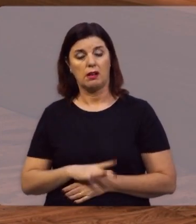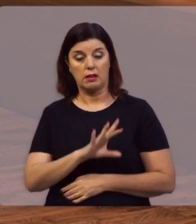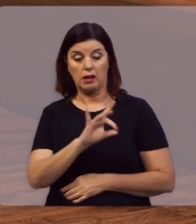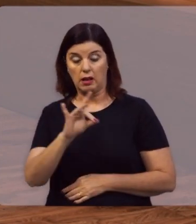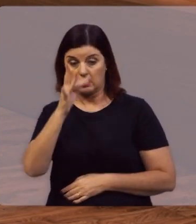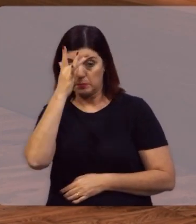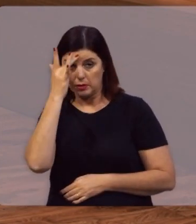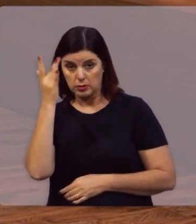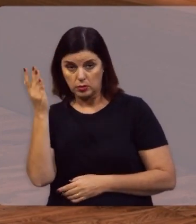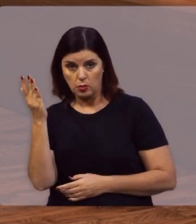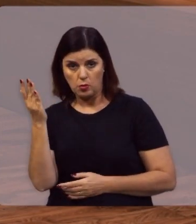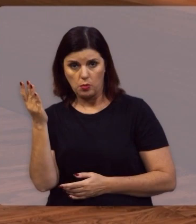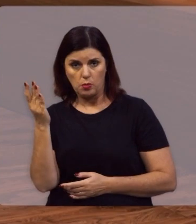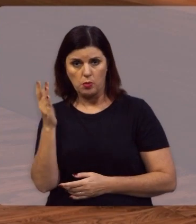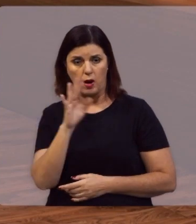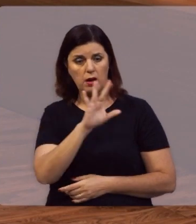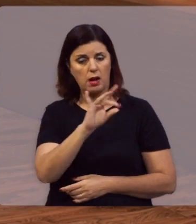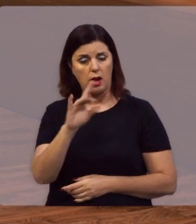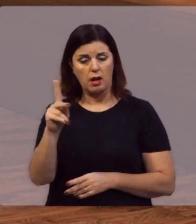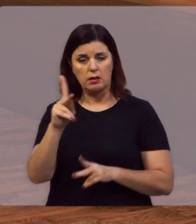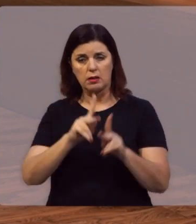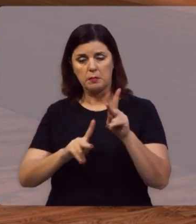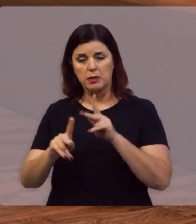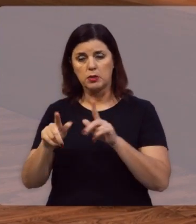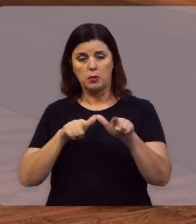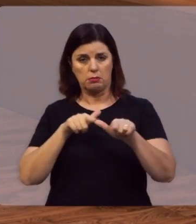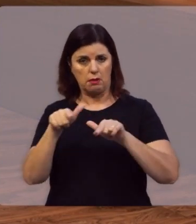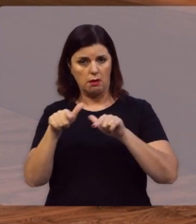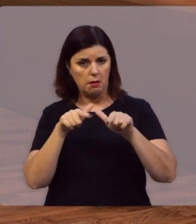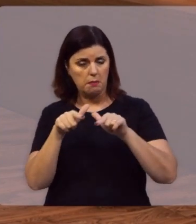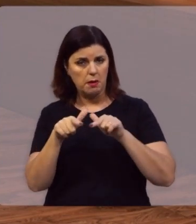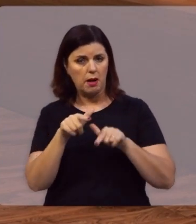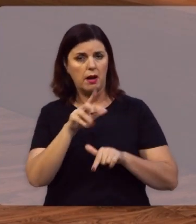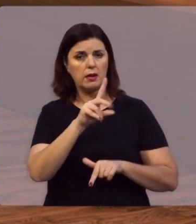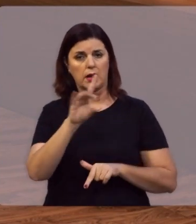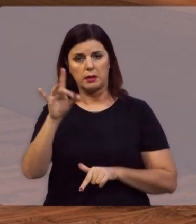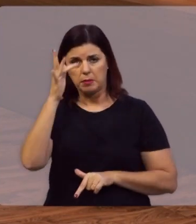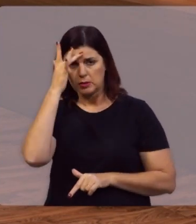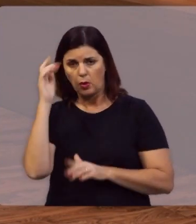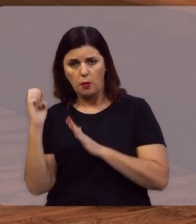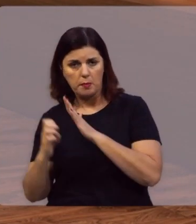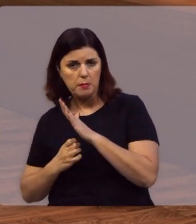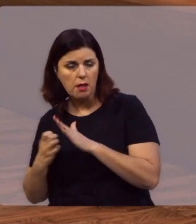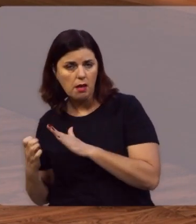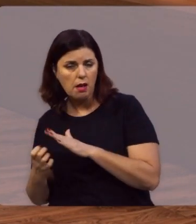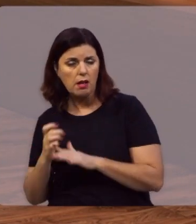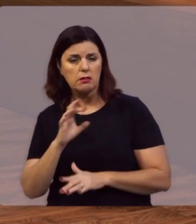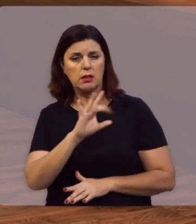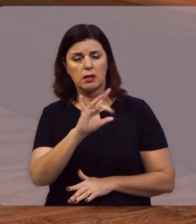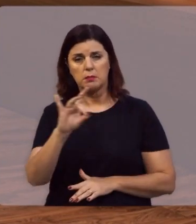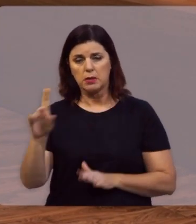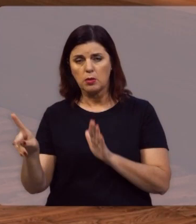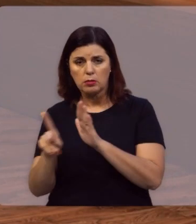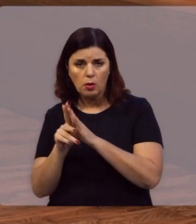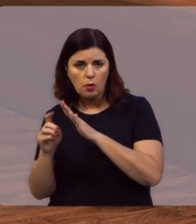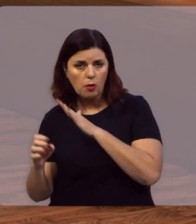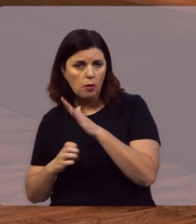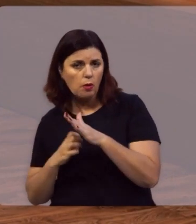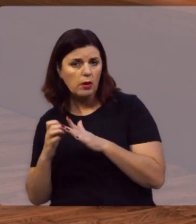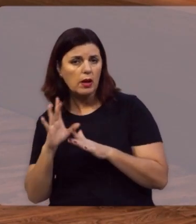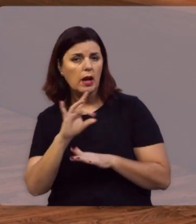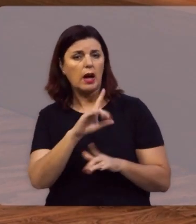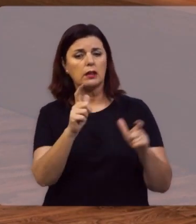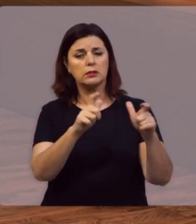cada cidadão cada trabalhador cada empresa cada empresário cada